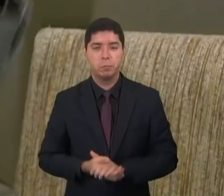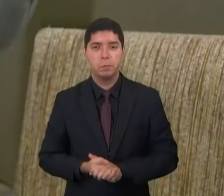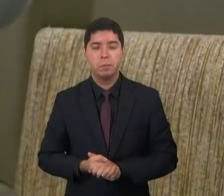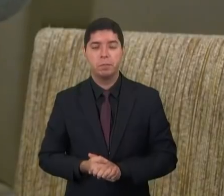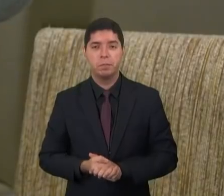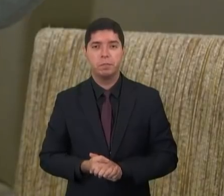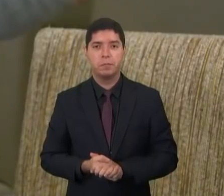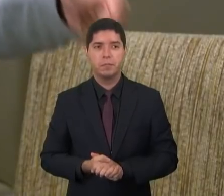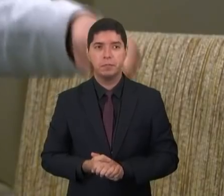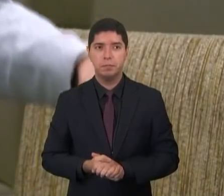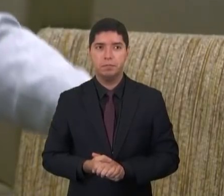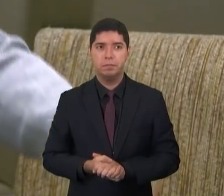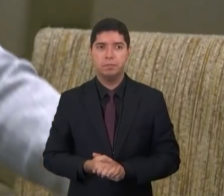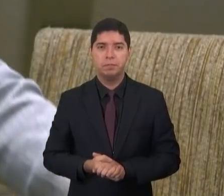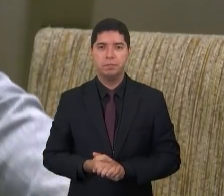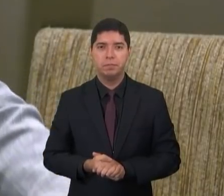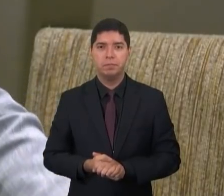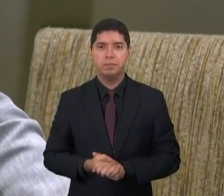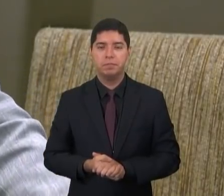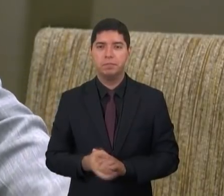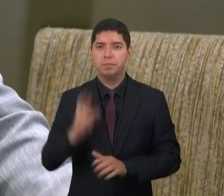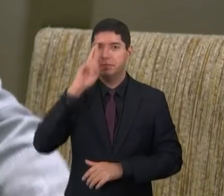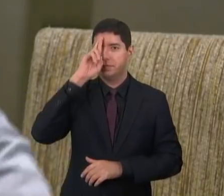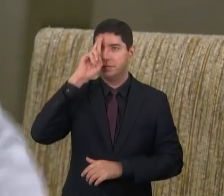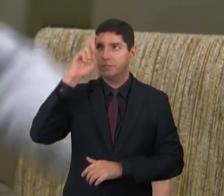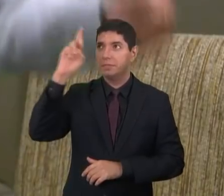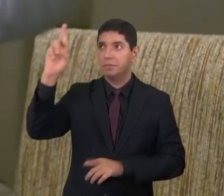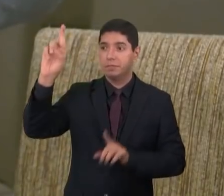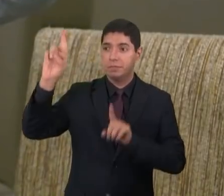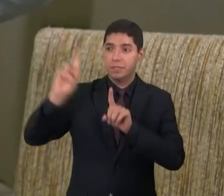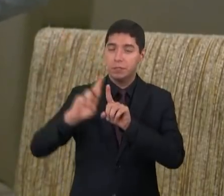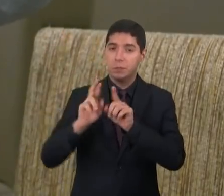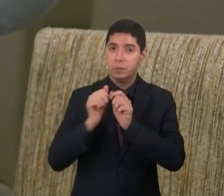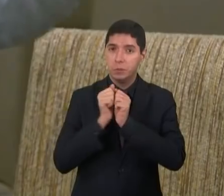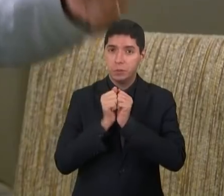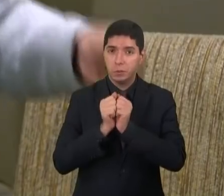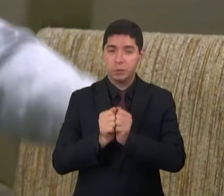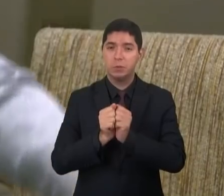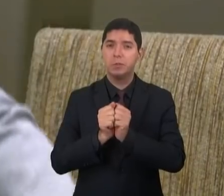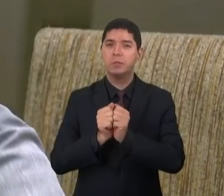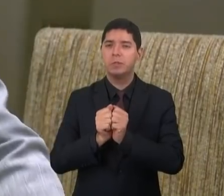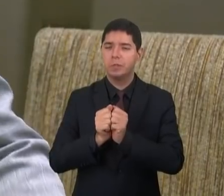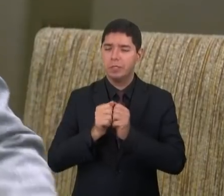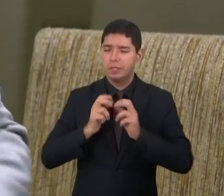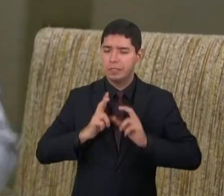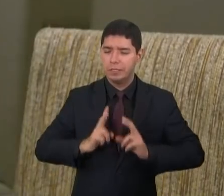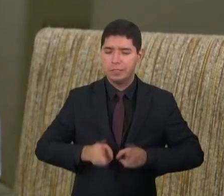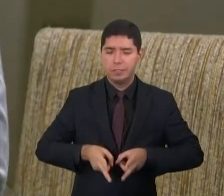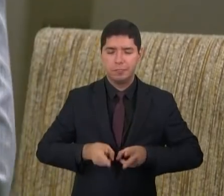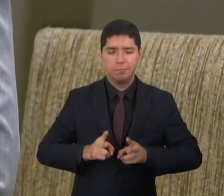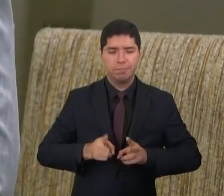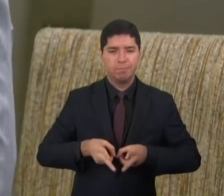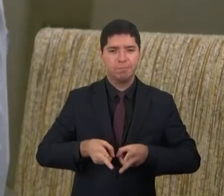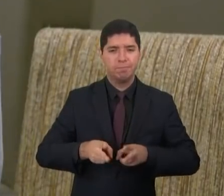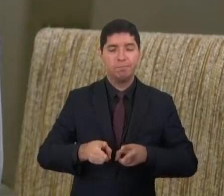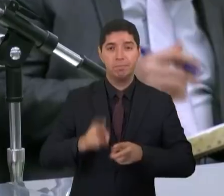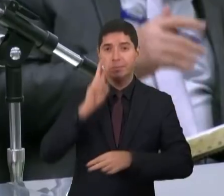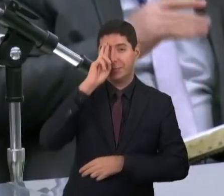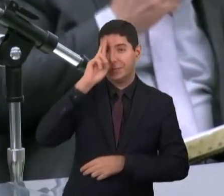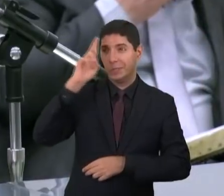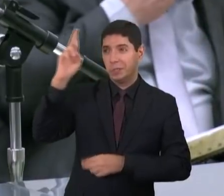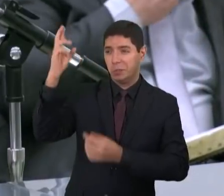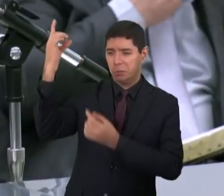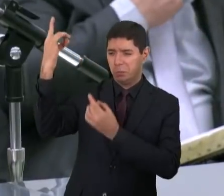Senhor esteve presente do meu lado, mas o Senhor esteve comigo, mas o Senhor não